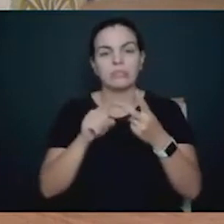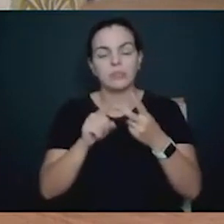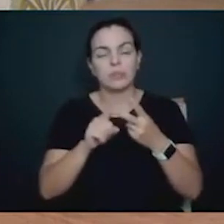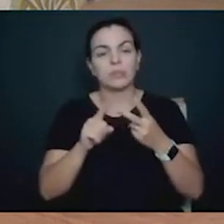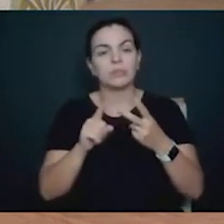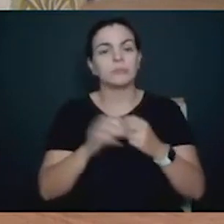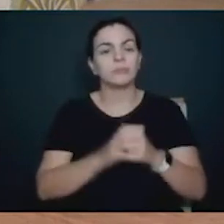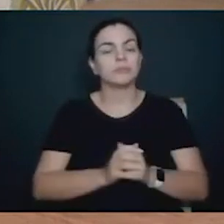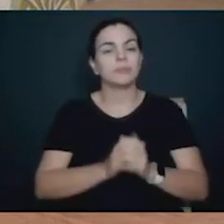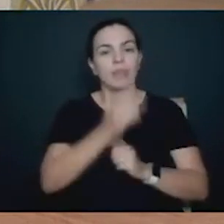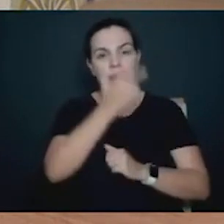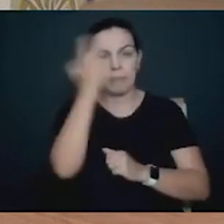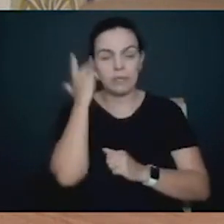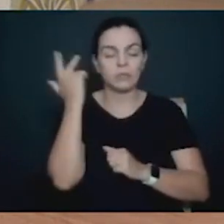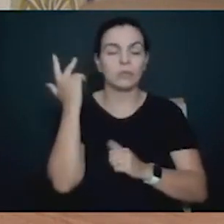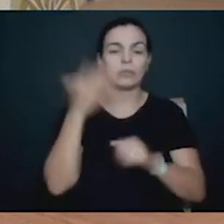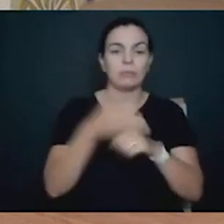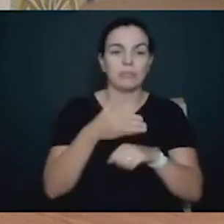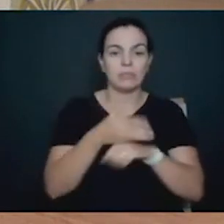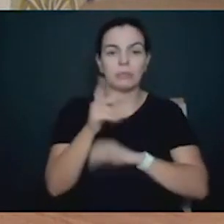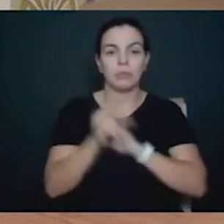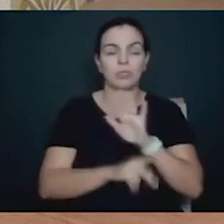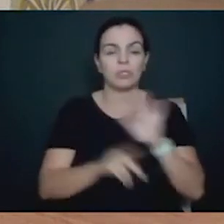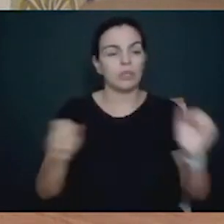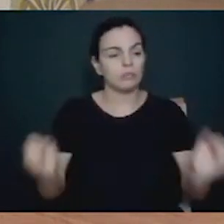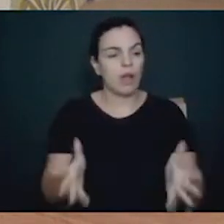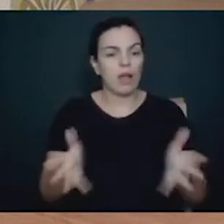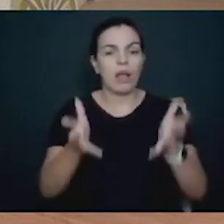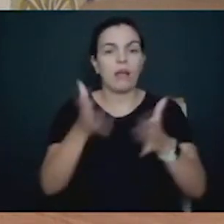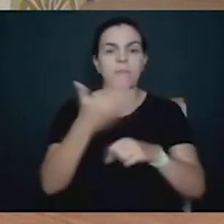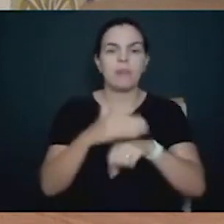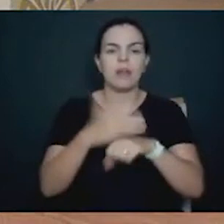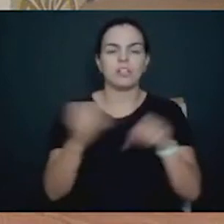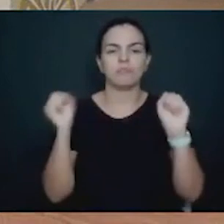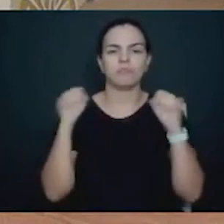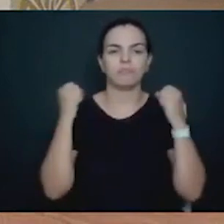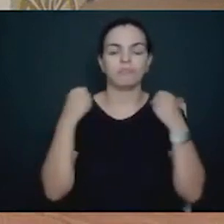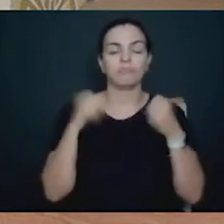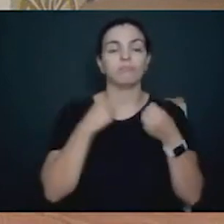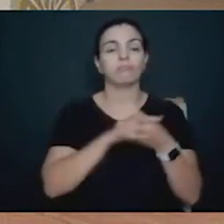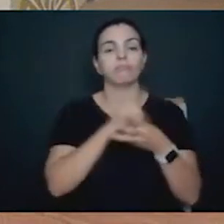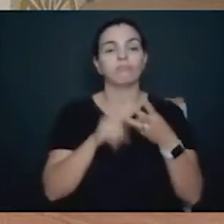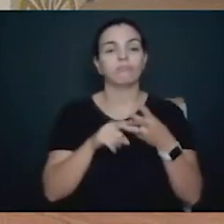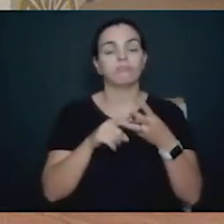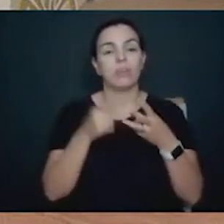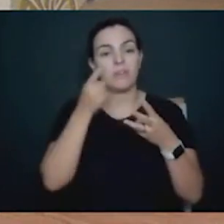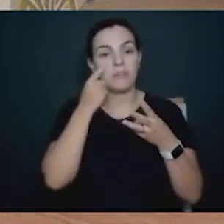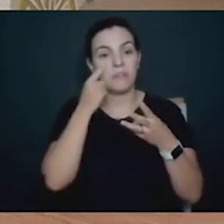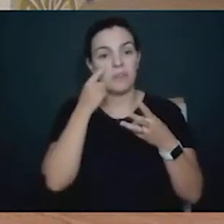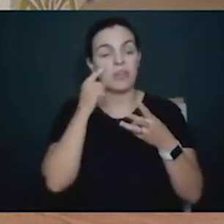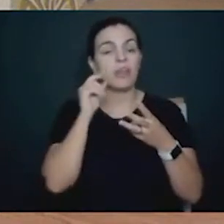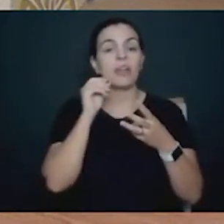desse projeto sociais a praticar atividades físicas. E, por último, beneficiar esses projetos sociais e os seus participantes com a